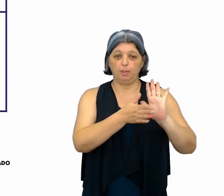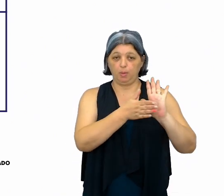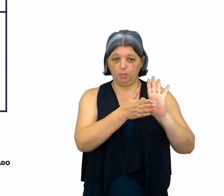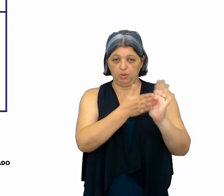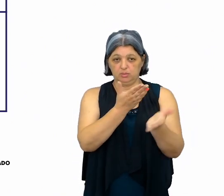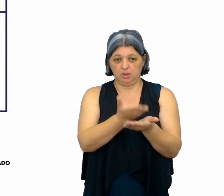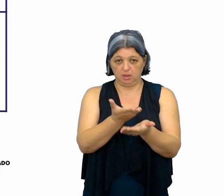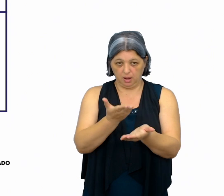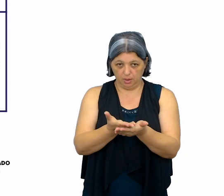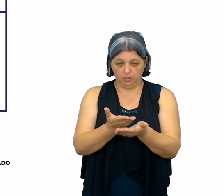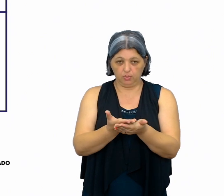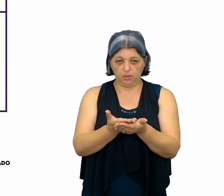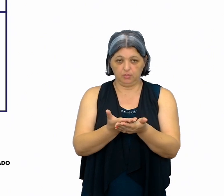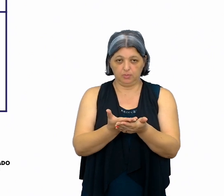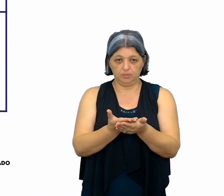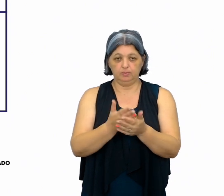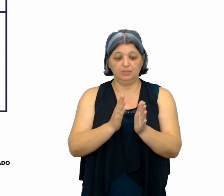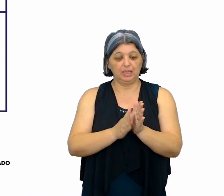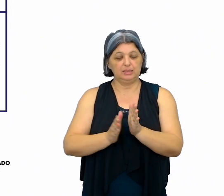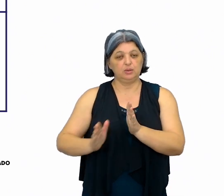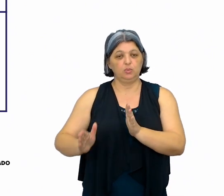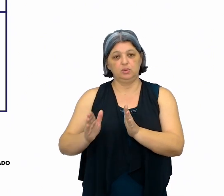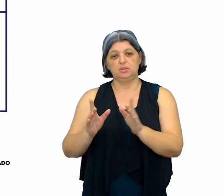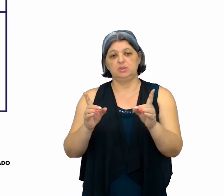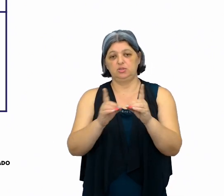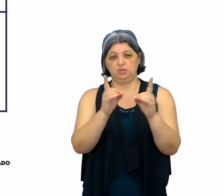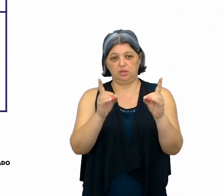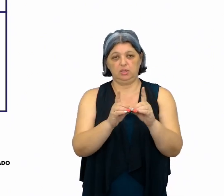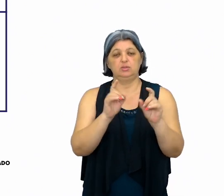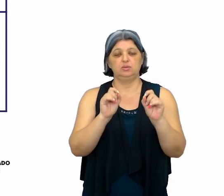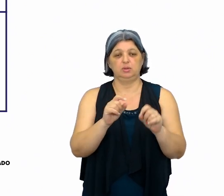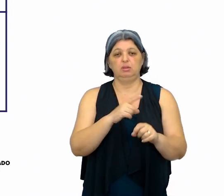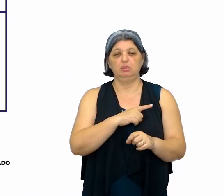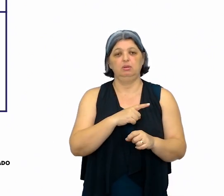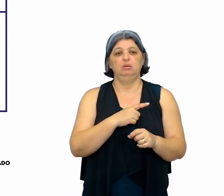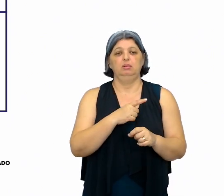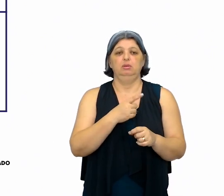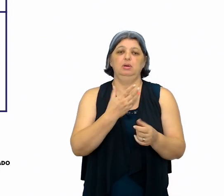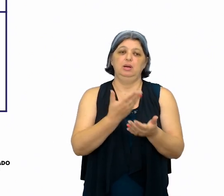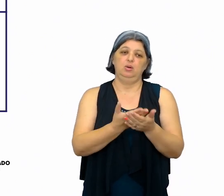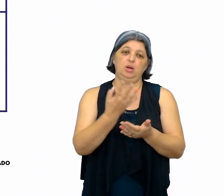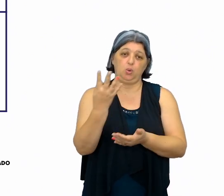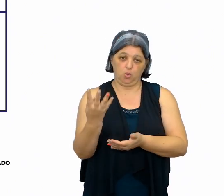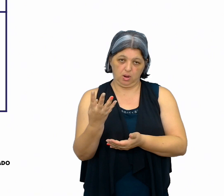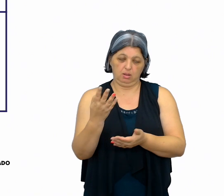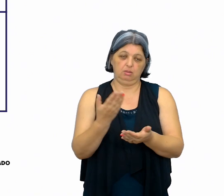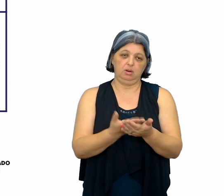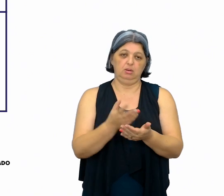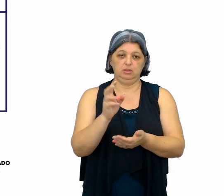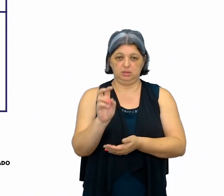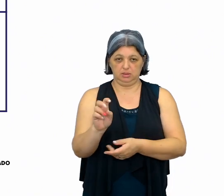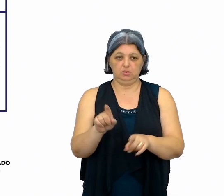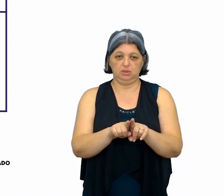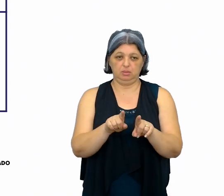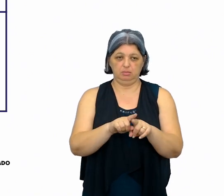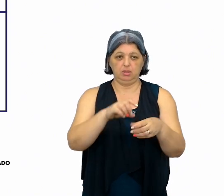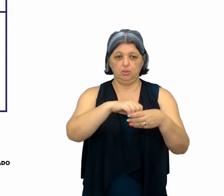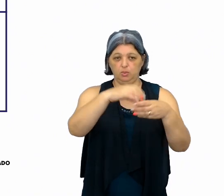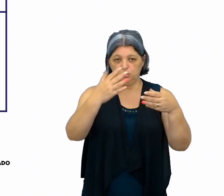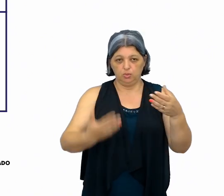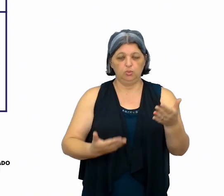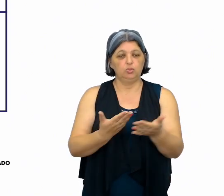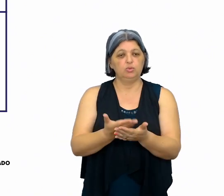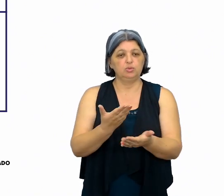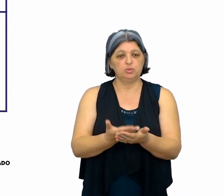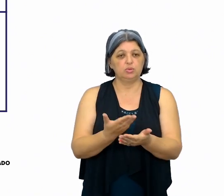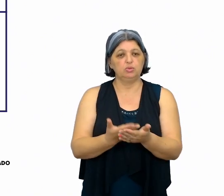aulas dessa sequência didática, nós temos aí na aula 4 e na aula 5 conteúdo de estudo